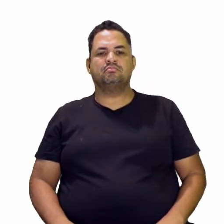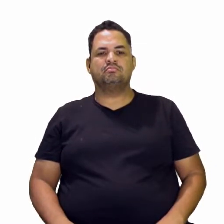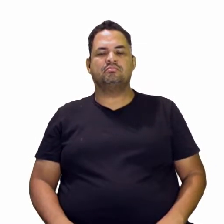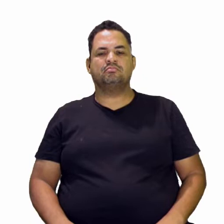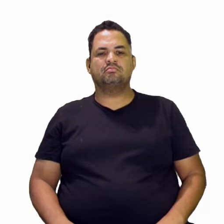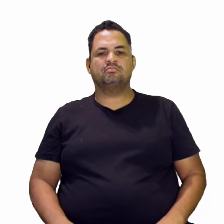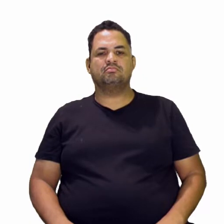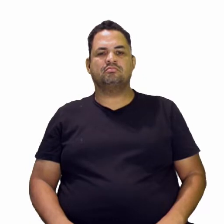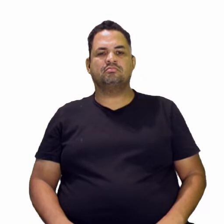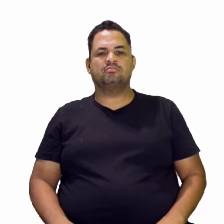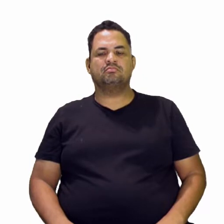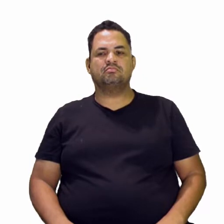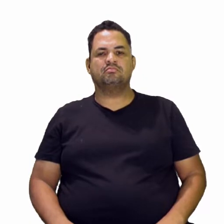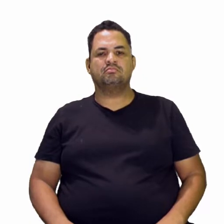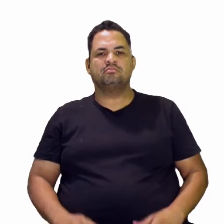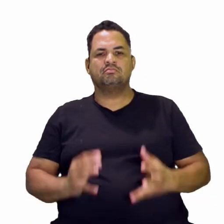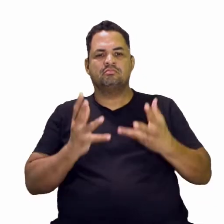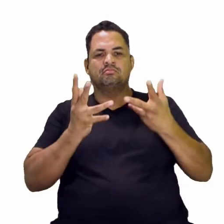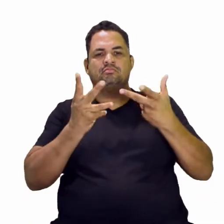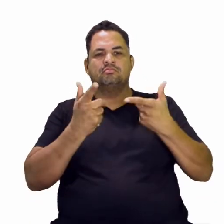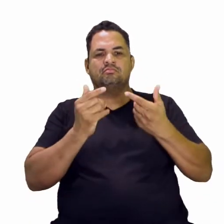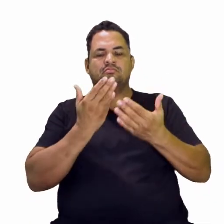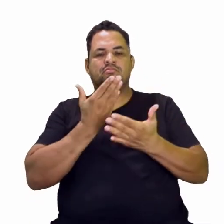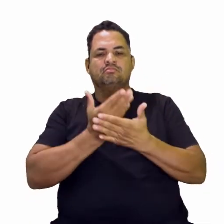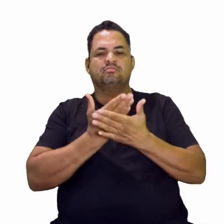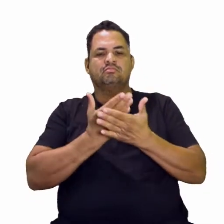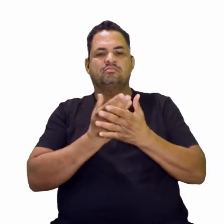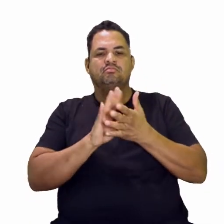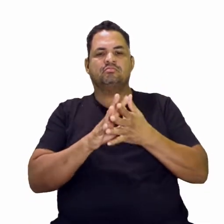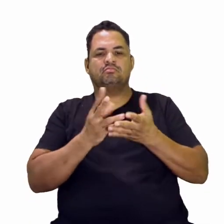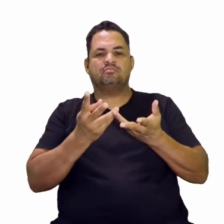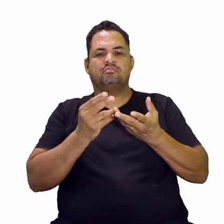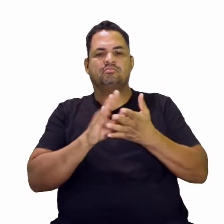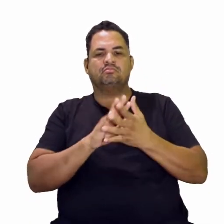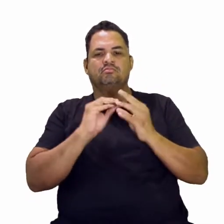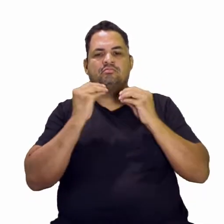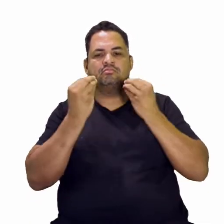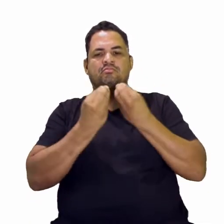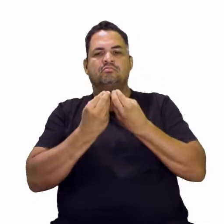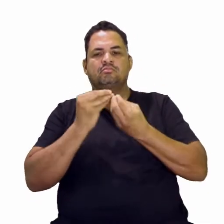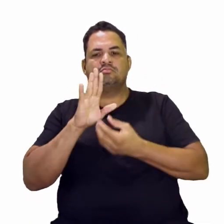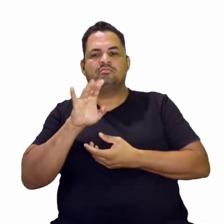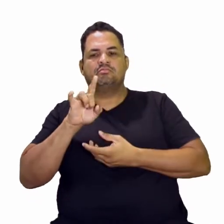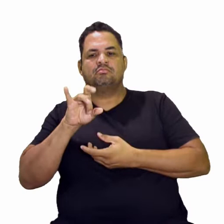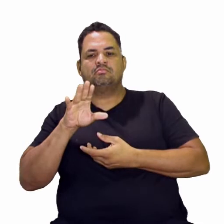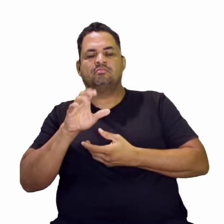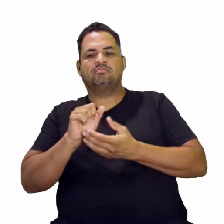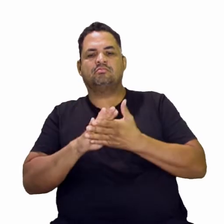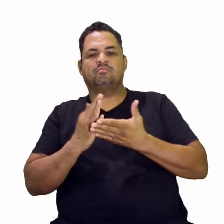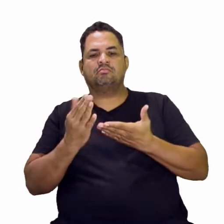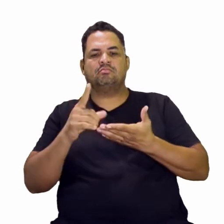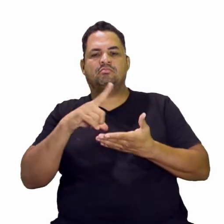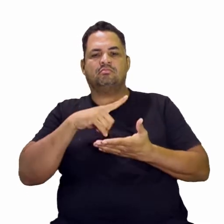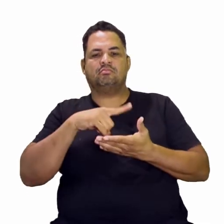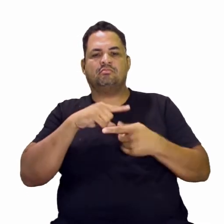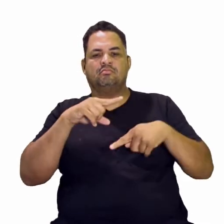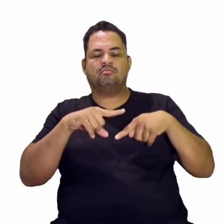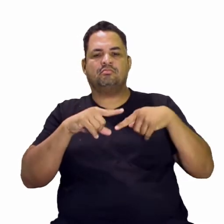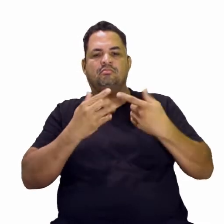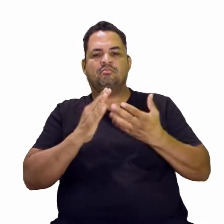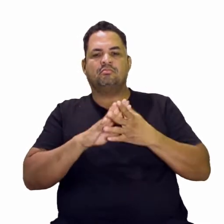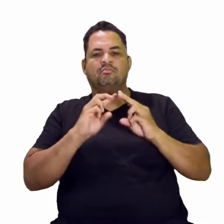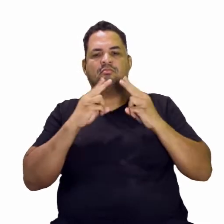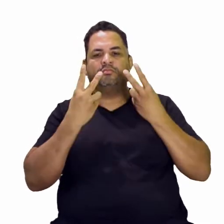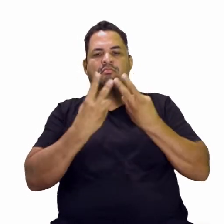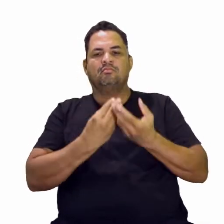vamos embora. Habilidade para essa aula: identificar as substâncias orgânicas e inorgânicas que compõem a matéria viva